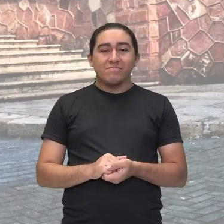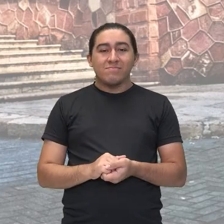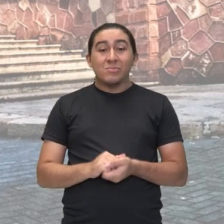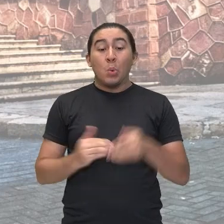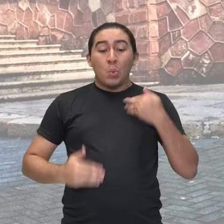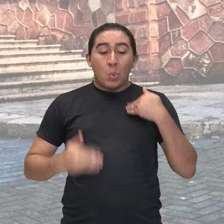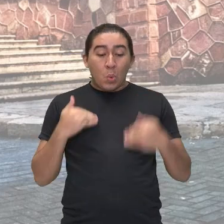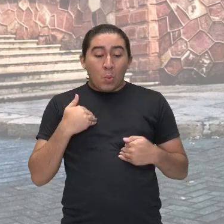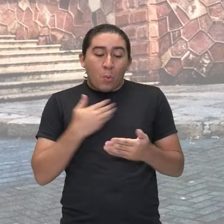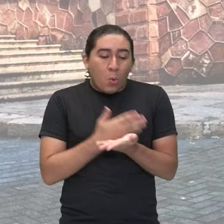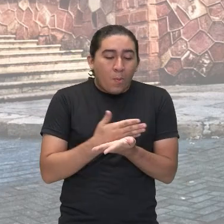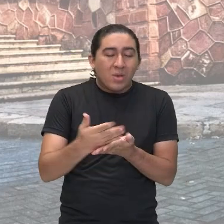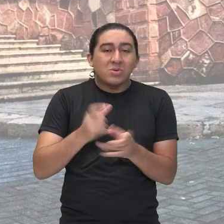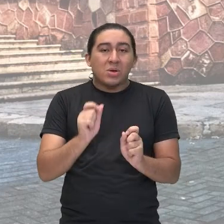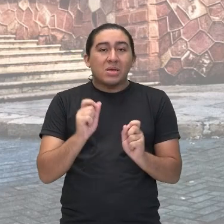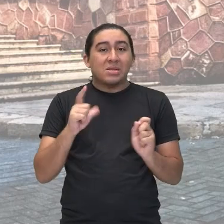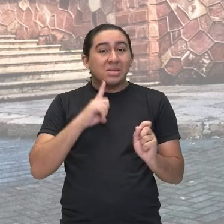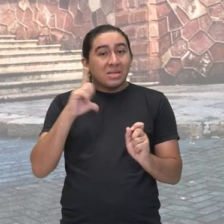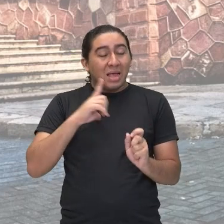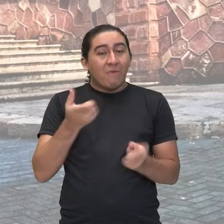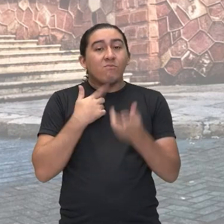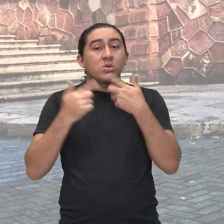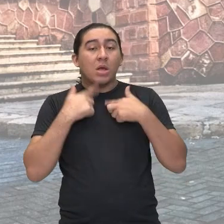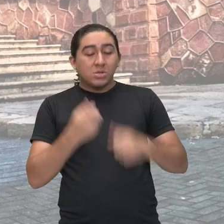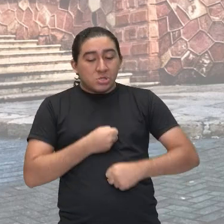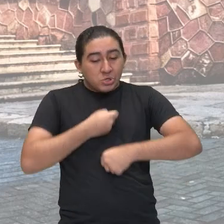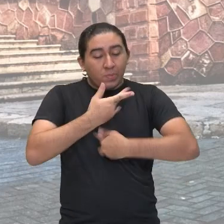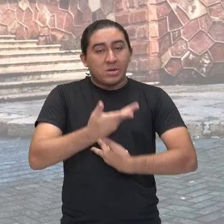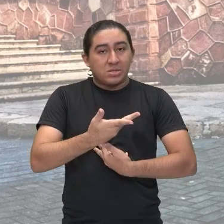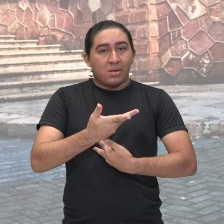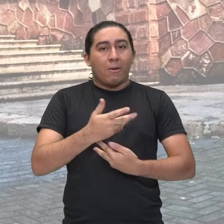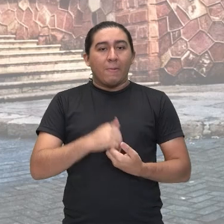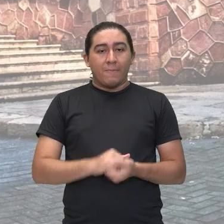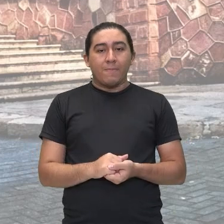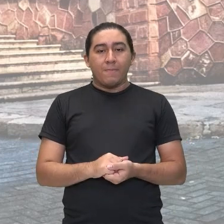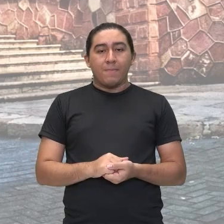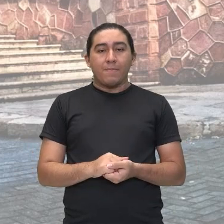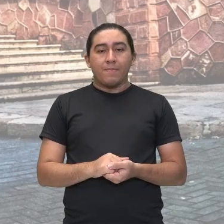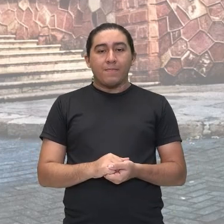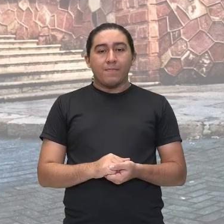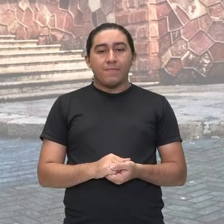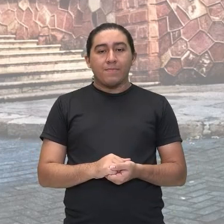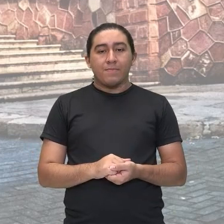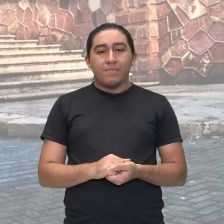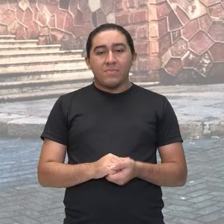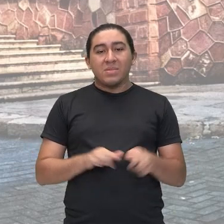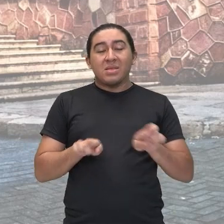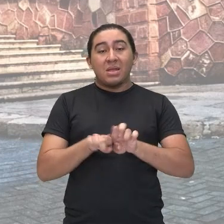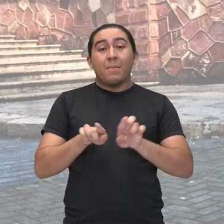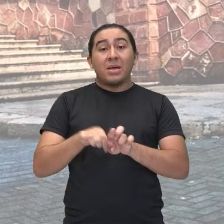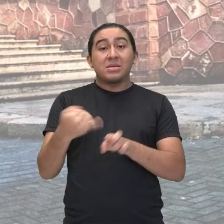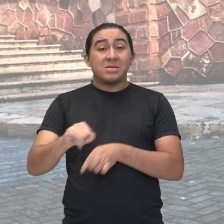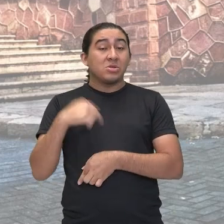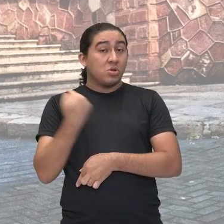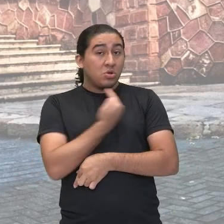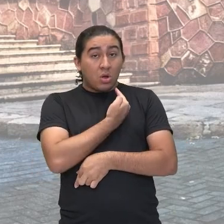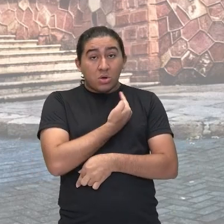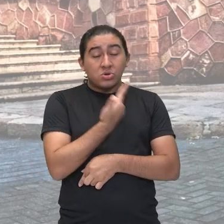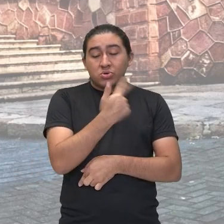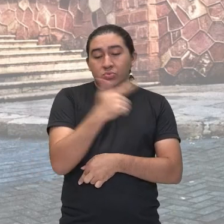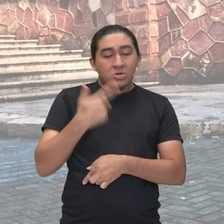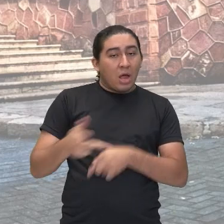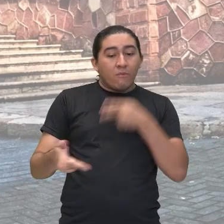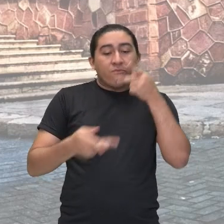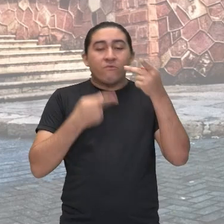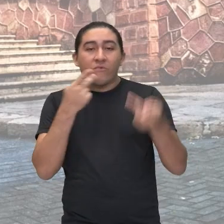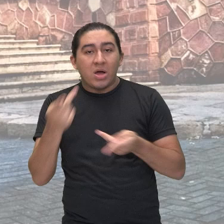corpo vai expressar. E ele, muitas das vezes, ele grita quando nós não verbalizamos.